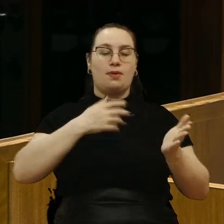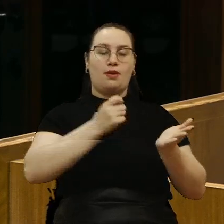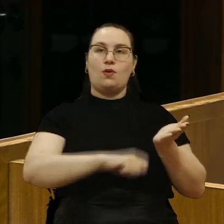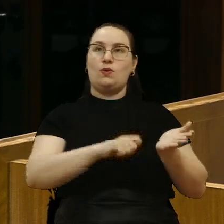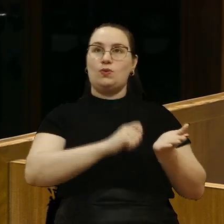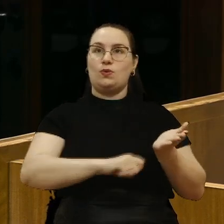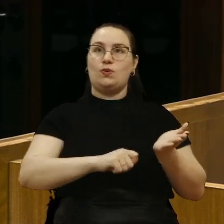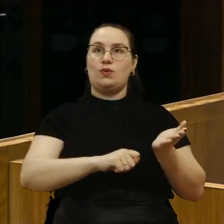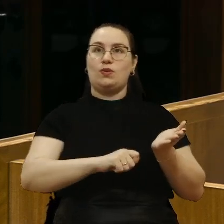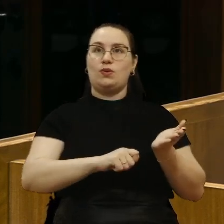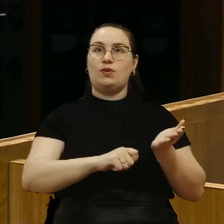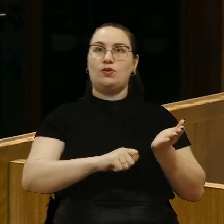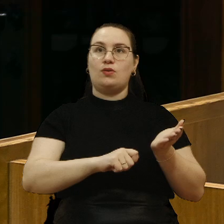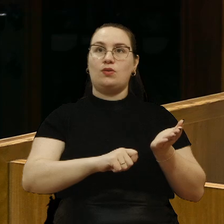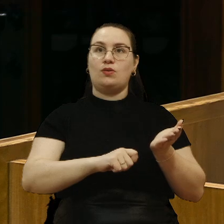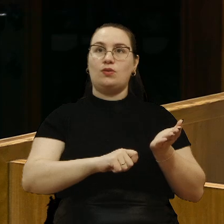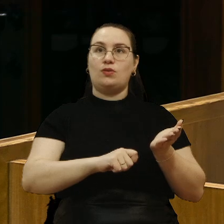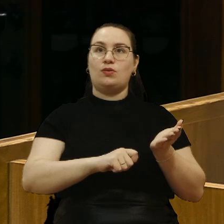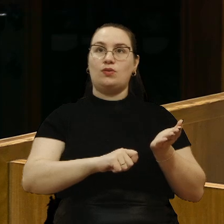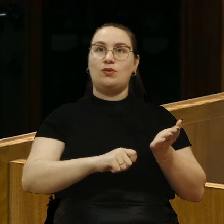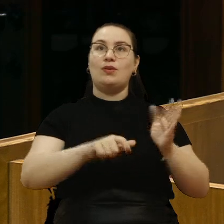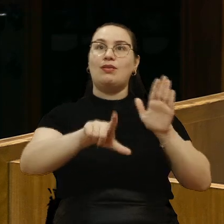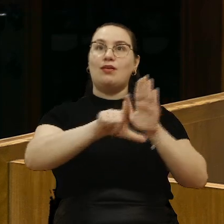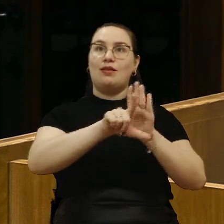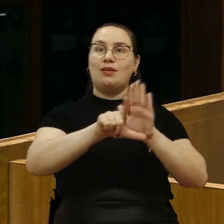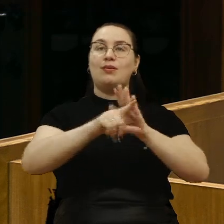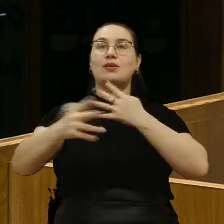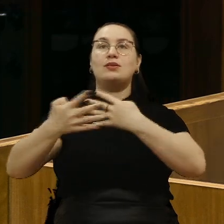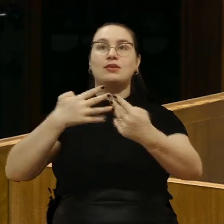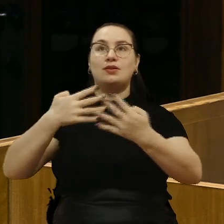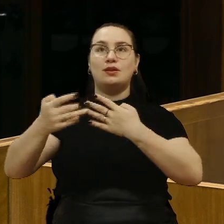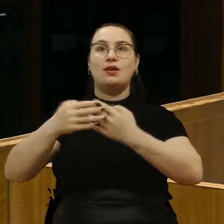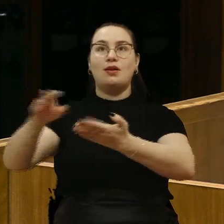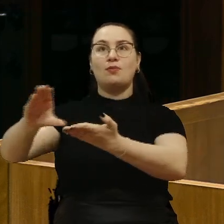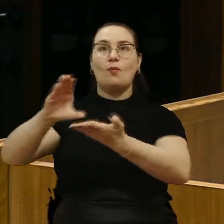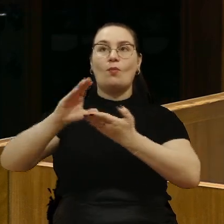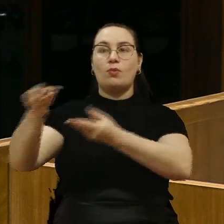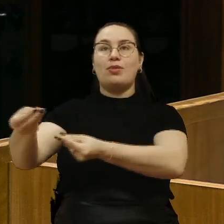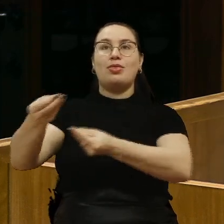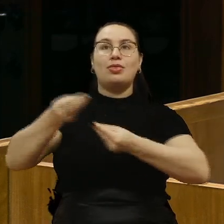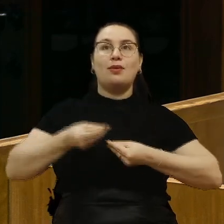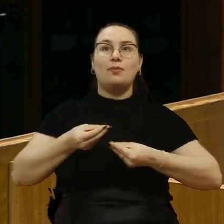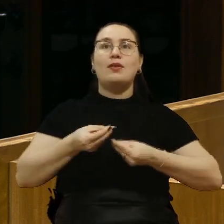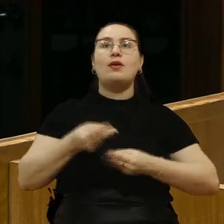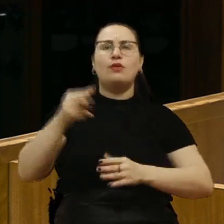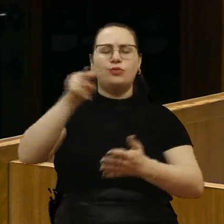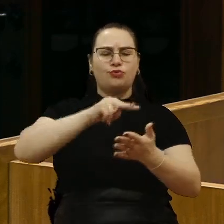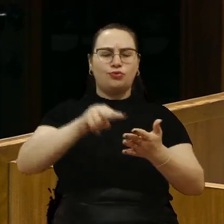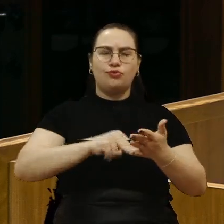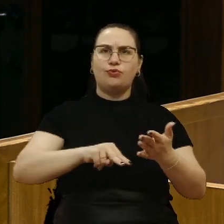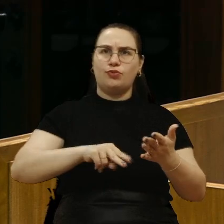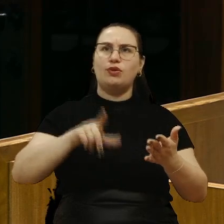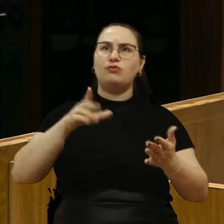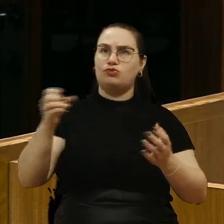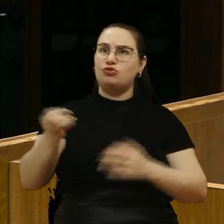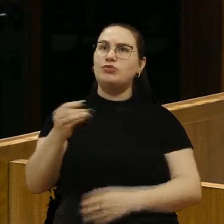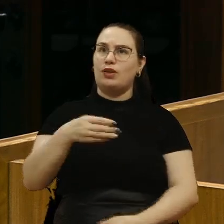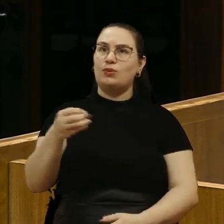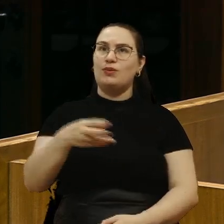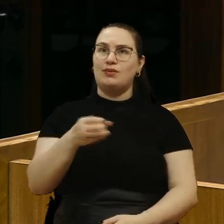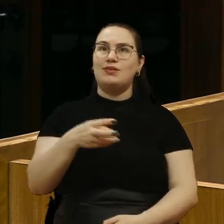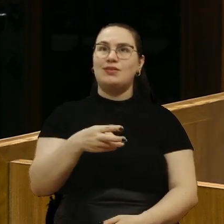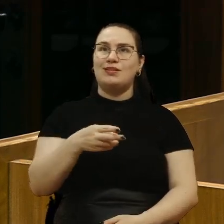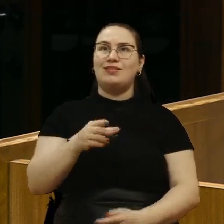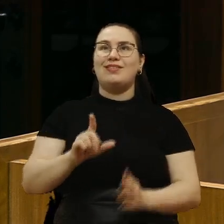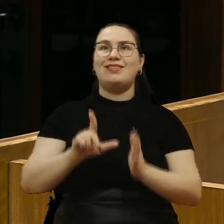que acresce, né, os dispositivos ali na lei para trazer a transparência nas emendas recebidas. E a gente verificou e até ele está atualizado, mas ele está